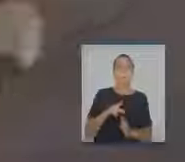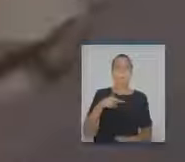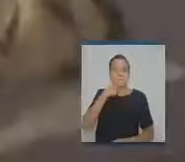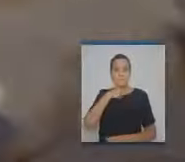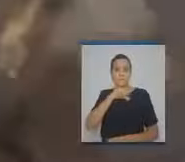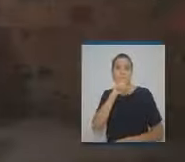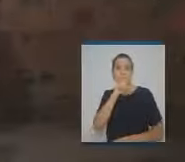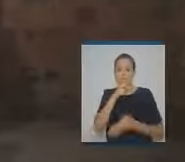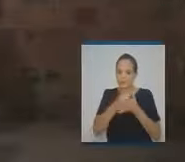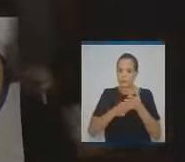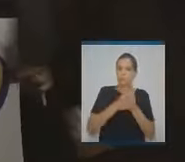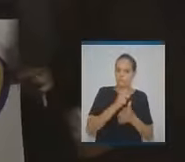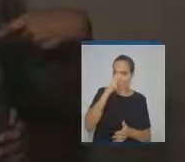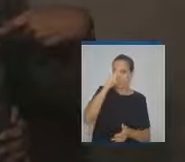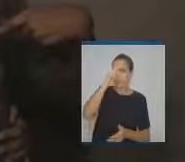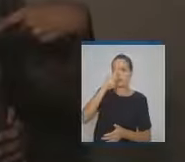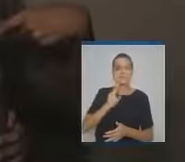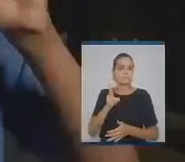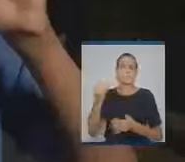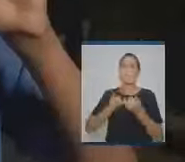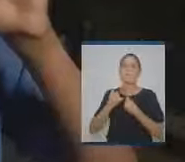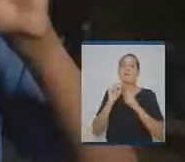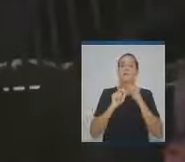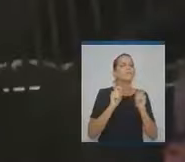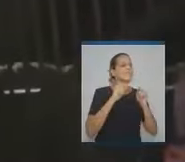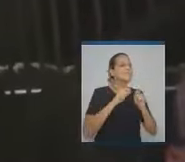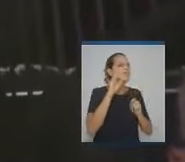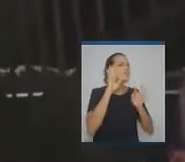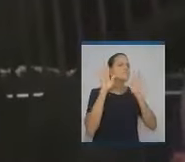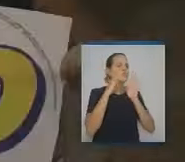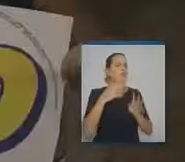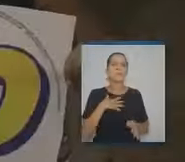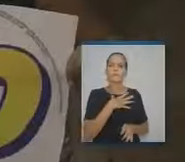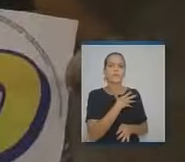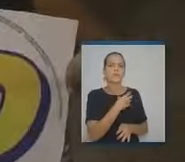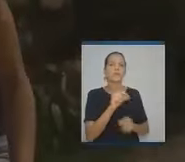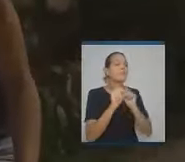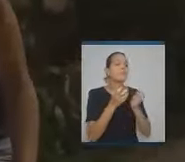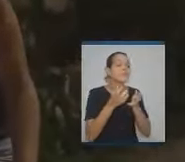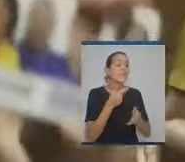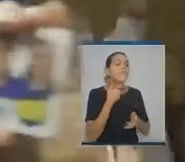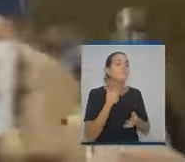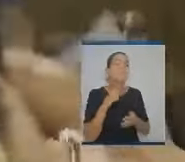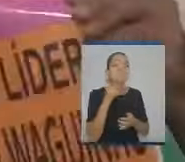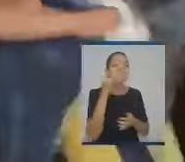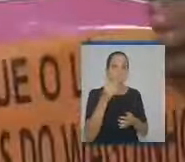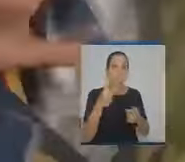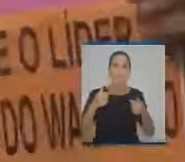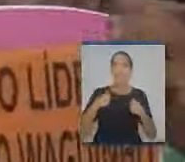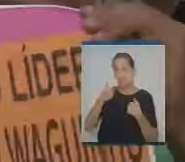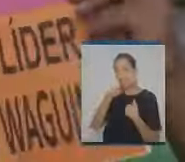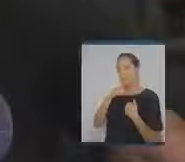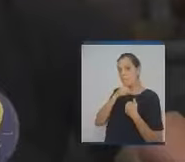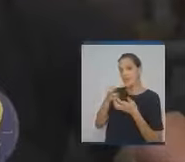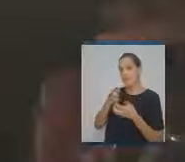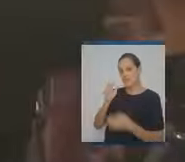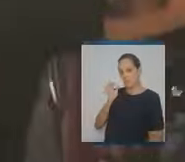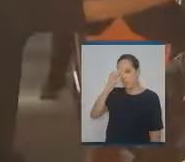sonhar, meu filho, o que você quer ser? Minha mãe, vou ser prefeito, pode esperar pra ver. Eu vi meu